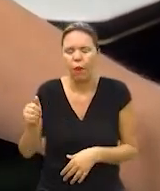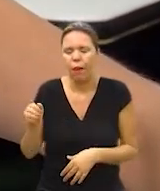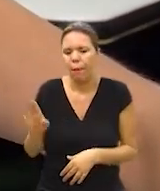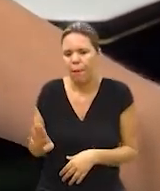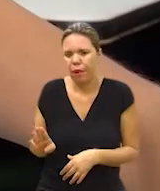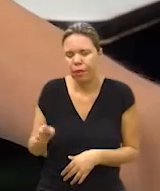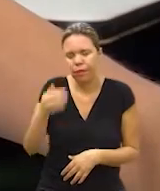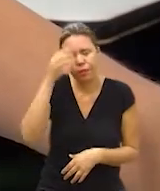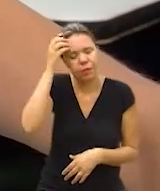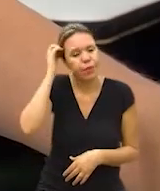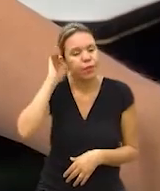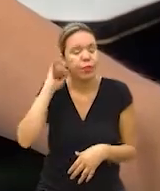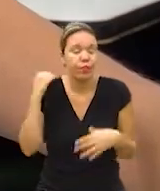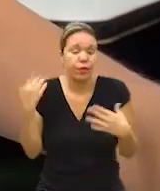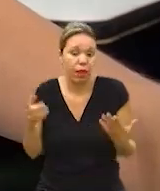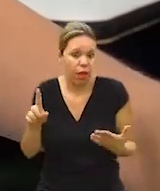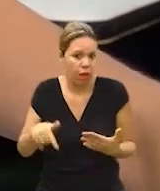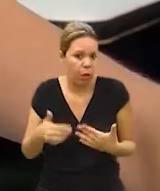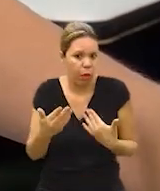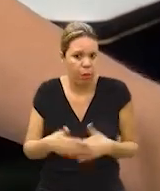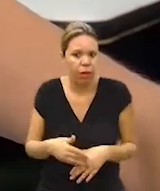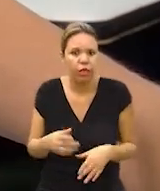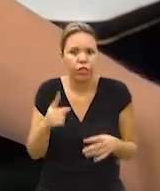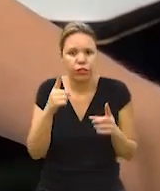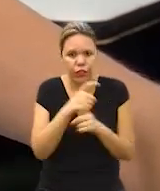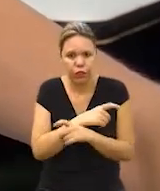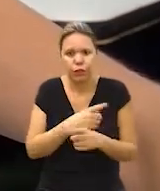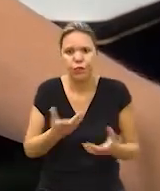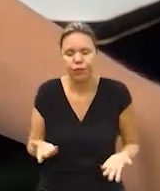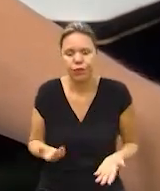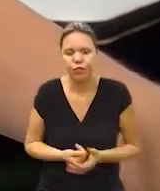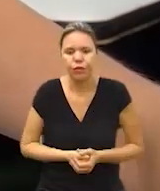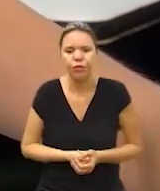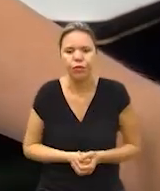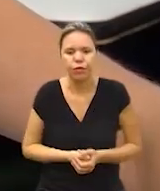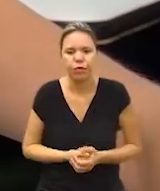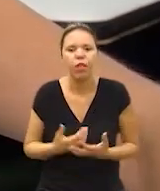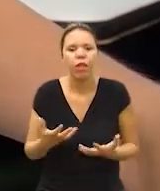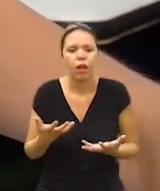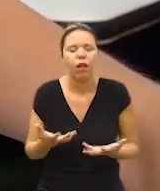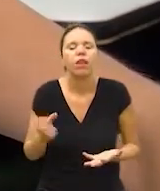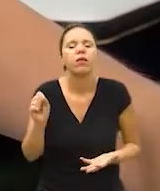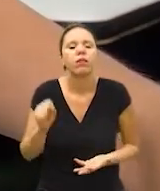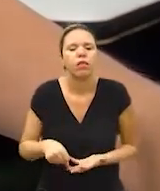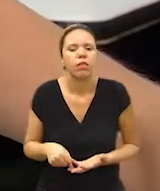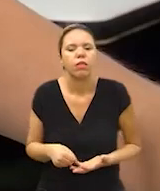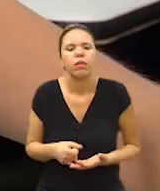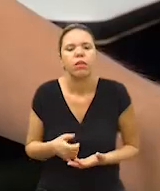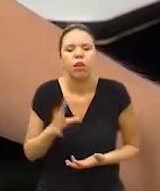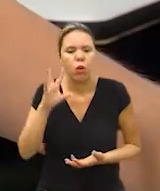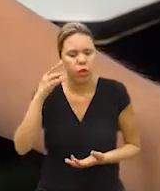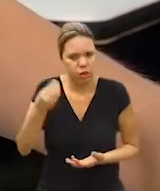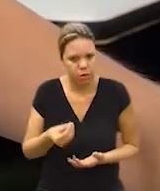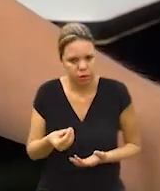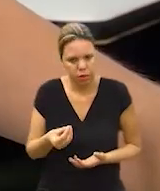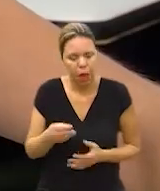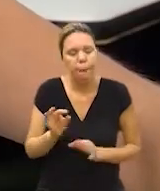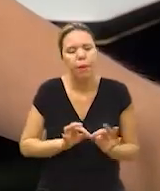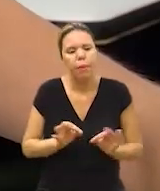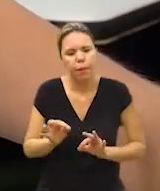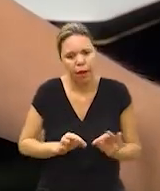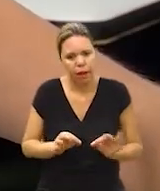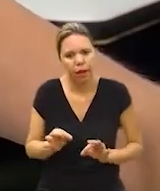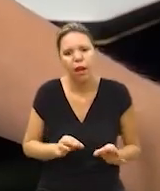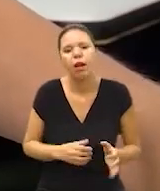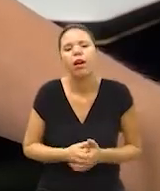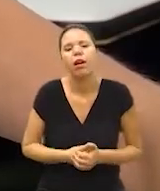Pros candidatos. É uma prova complexa, né? Requer sim um pouco aí de conhecimento, de preparo,